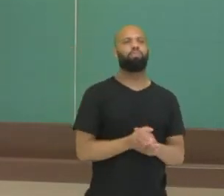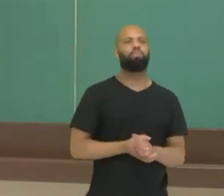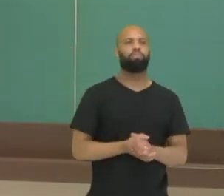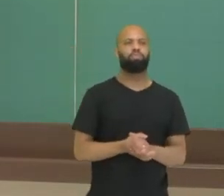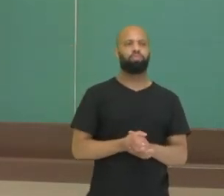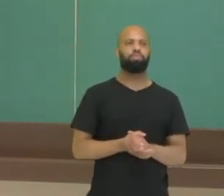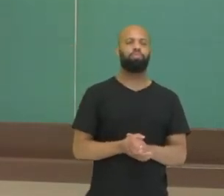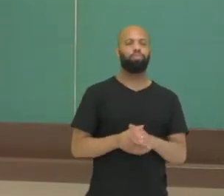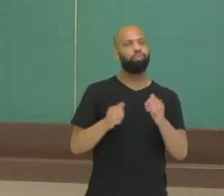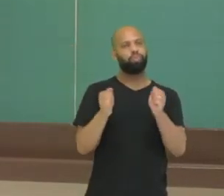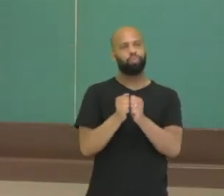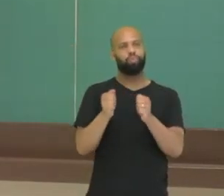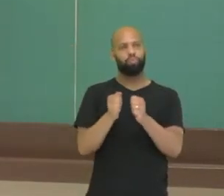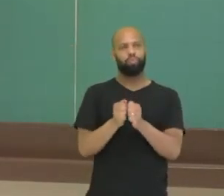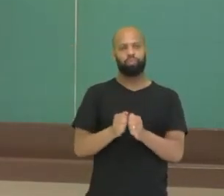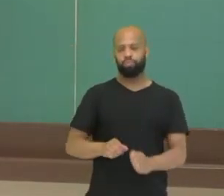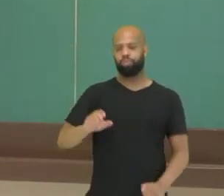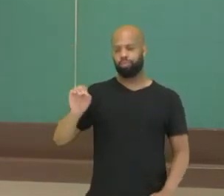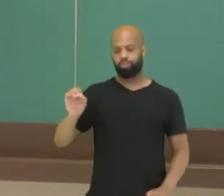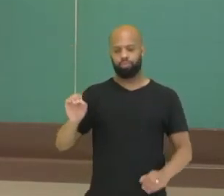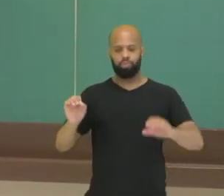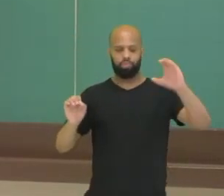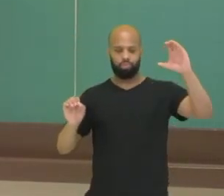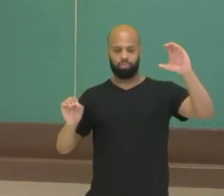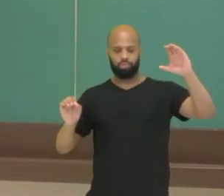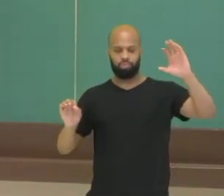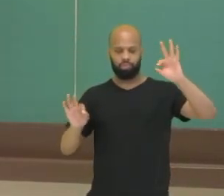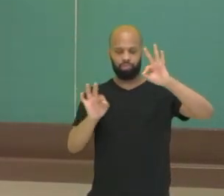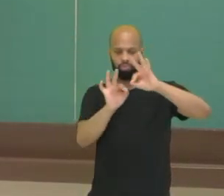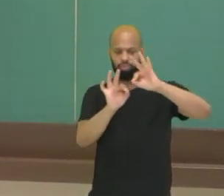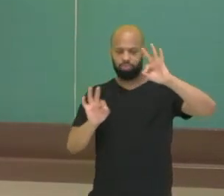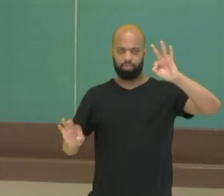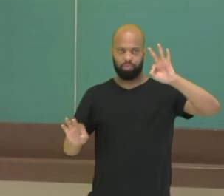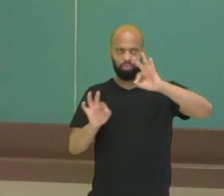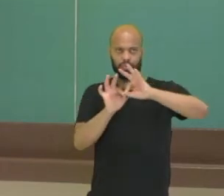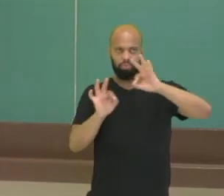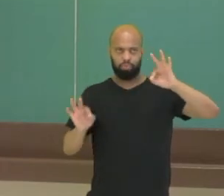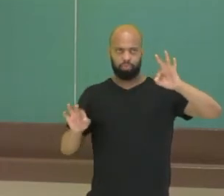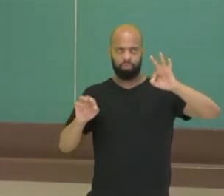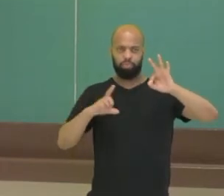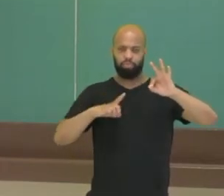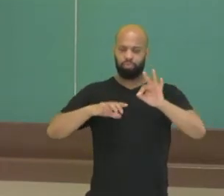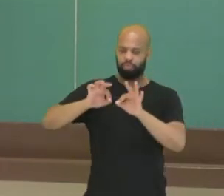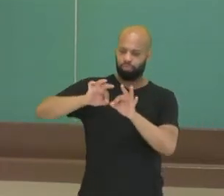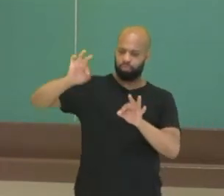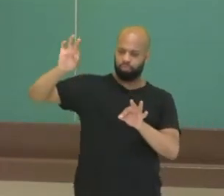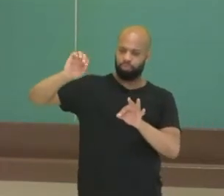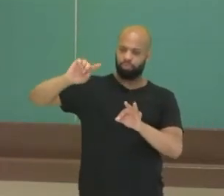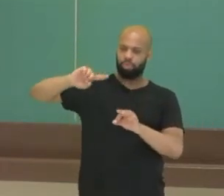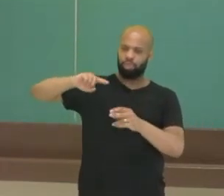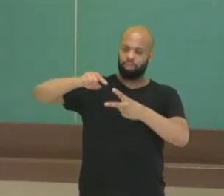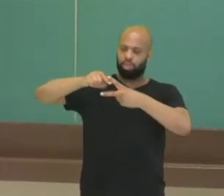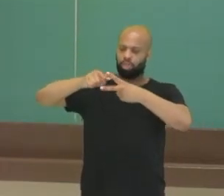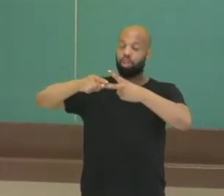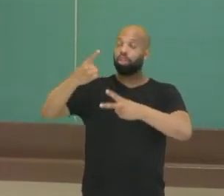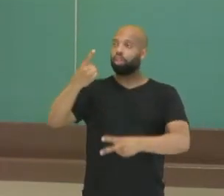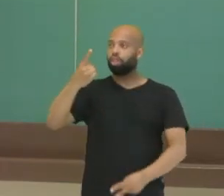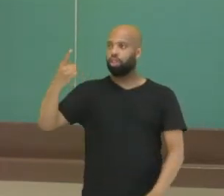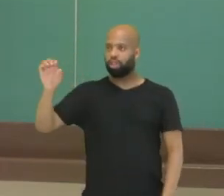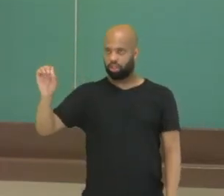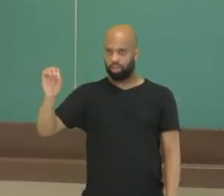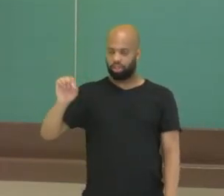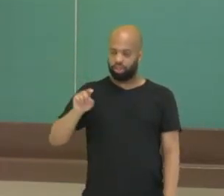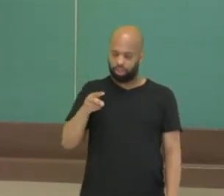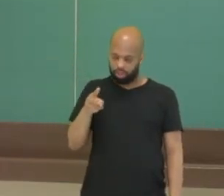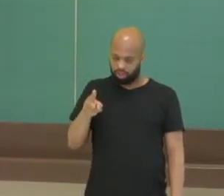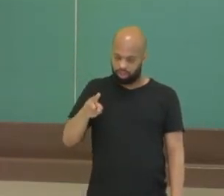Aí eu vou juntar o O com o C, marco 110 graus, abre o compasso no